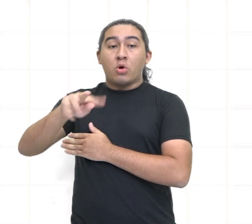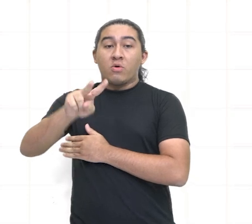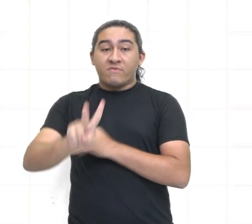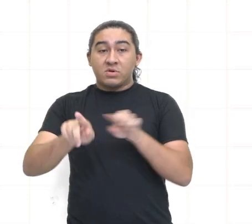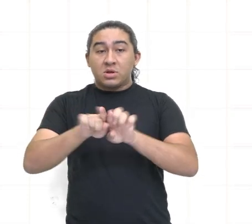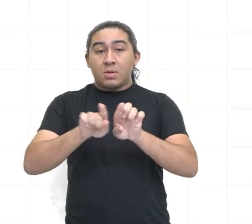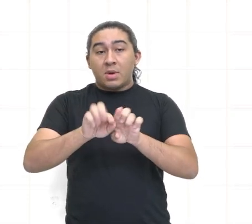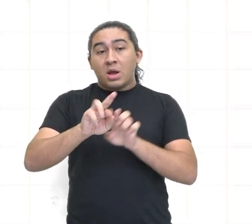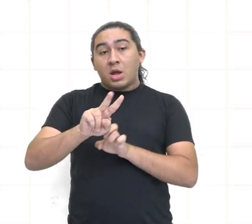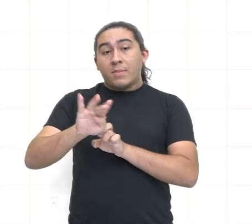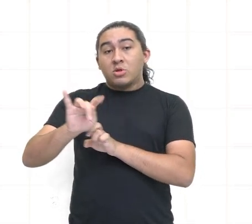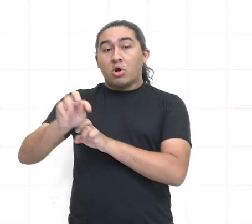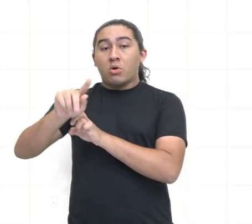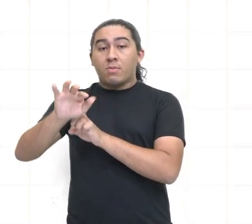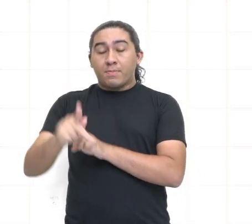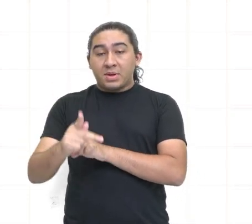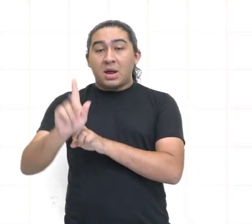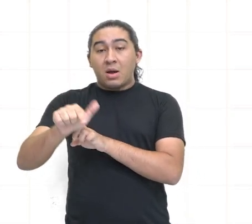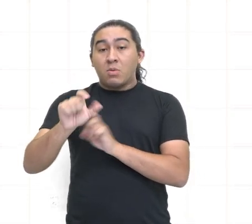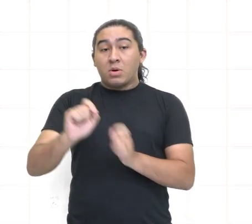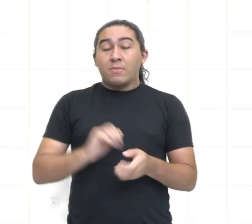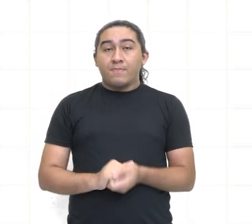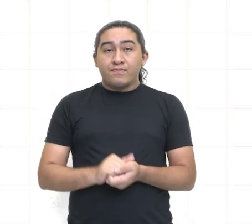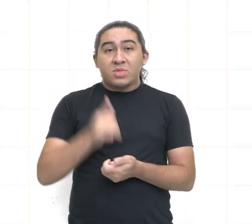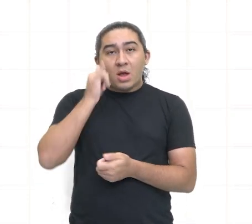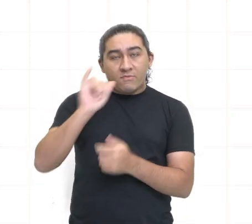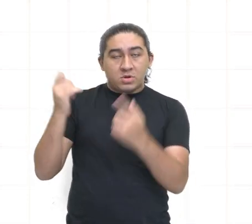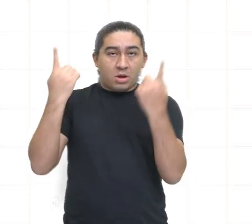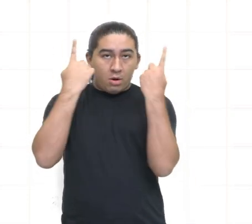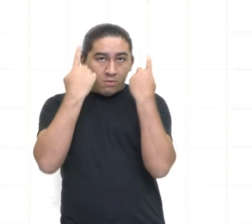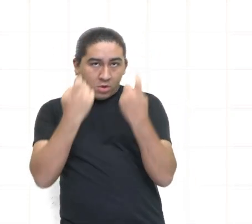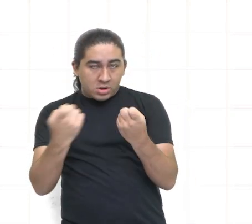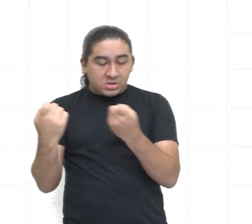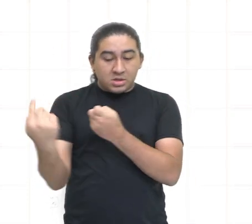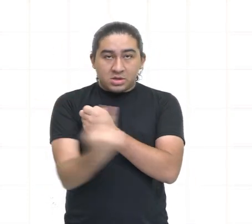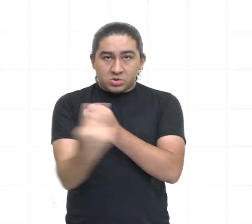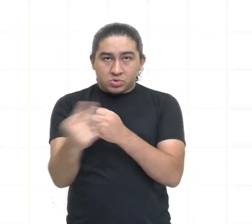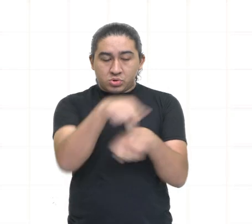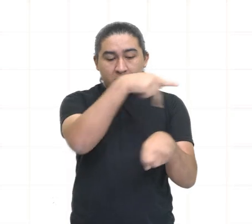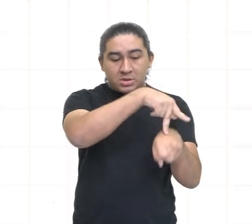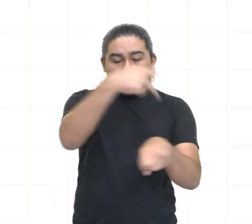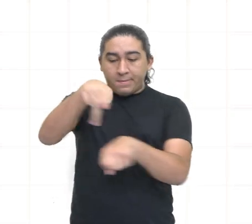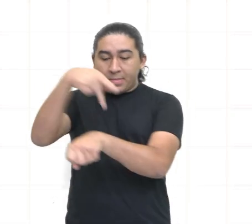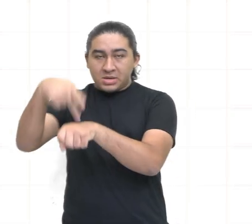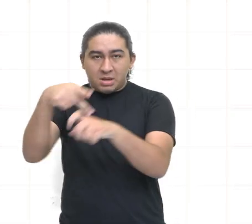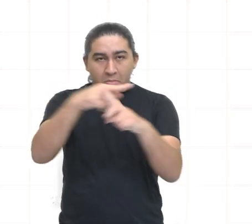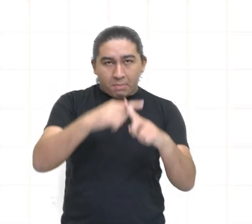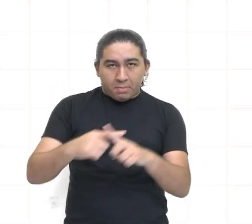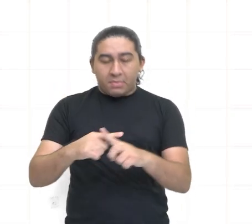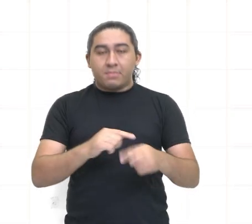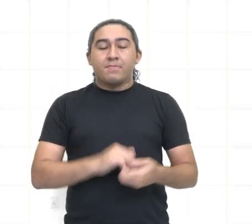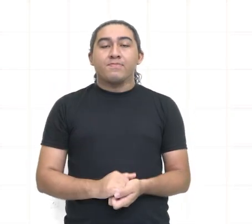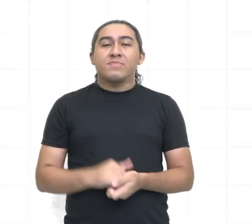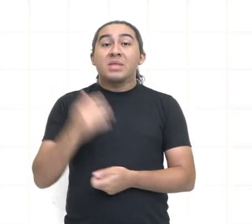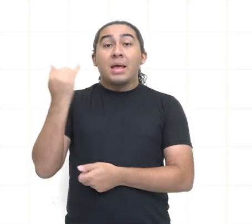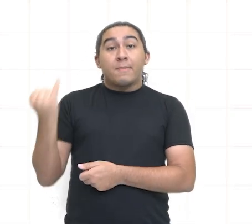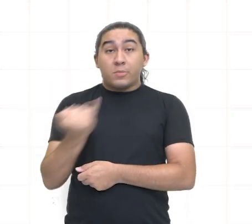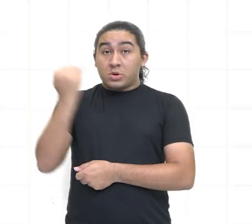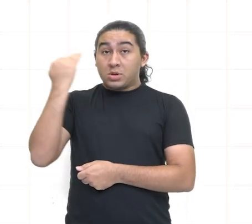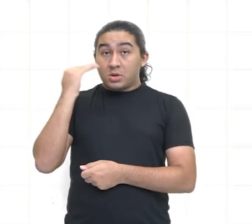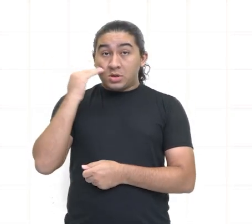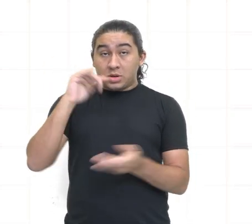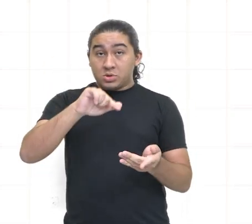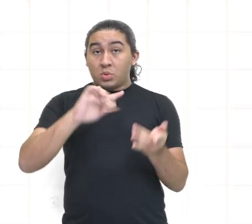Molotov-Ribbentrop, que no caso é o Pacto de Não Agressão Germano-Soviético. Isso aqui é importante para a gente entender a guerra,